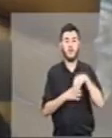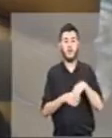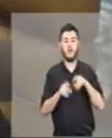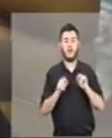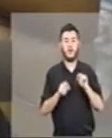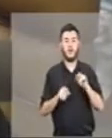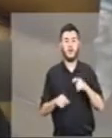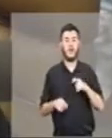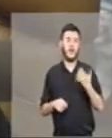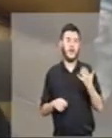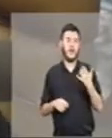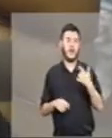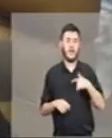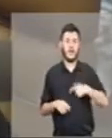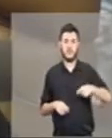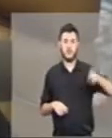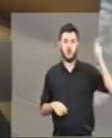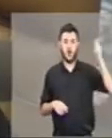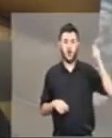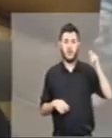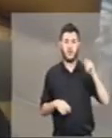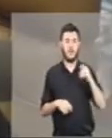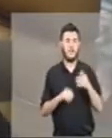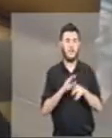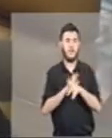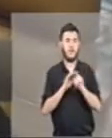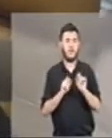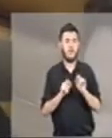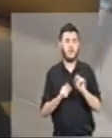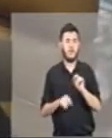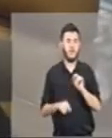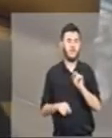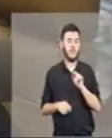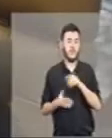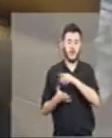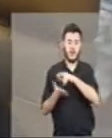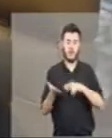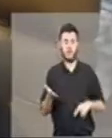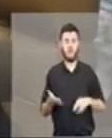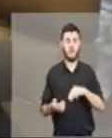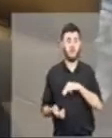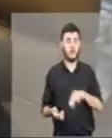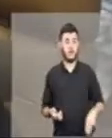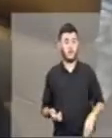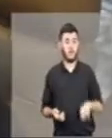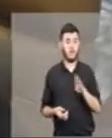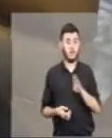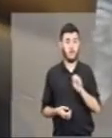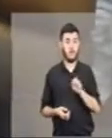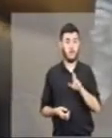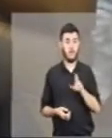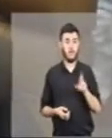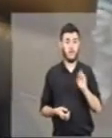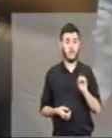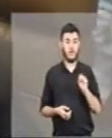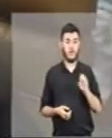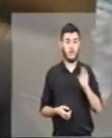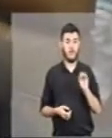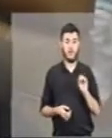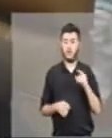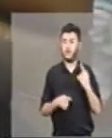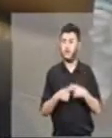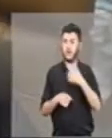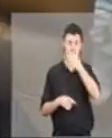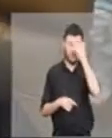na ação penal 937, de que foi o relator ministro Luiz Roberto Barroso. Por quê? Porque ainda que alguém ostente a condição